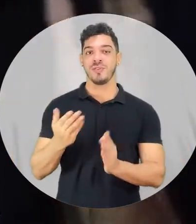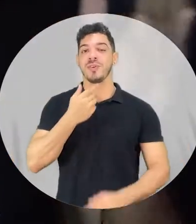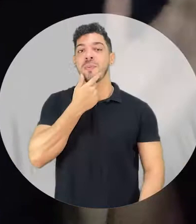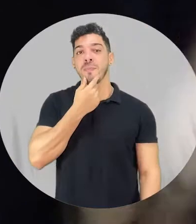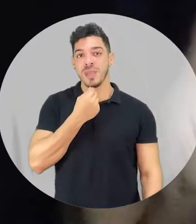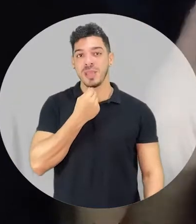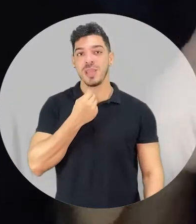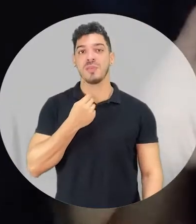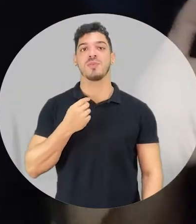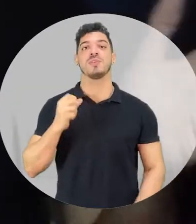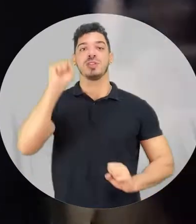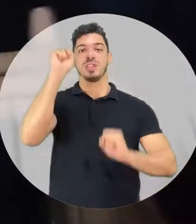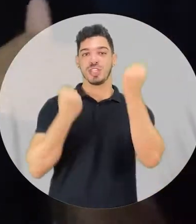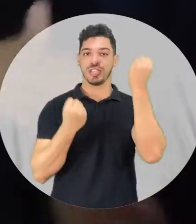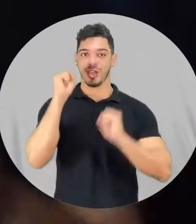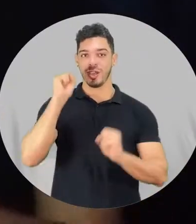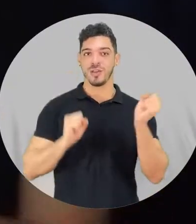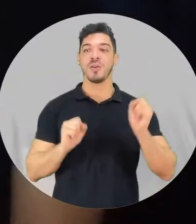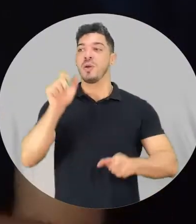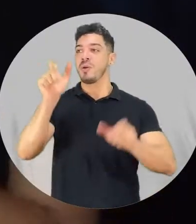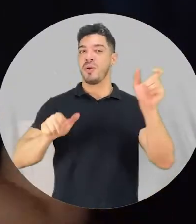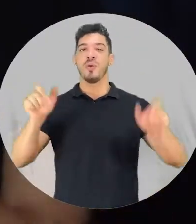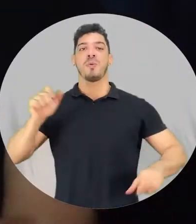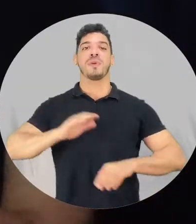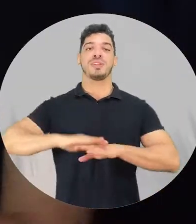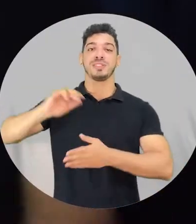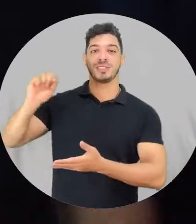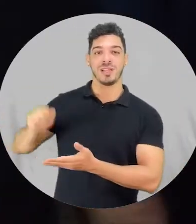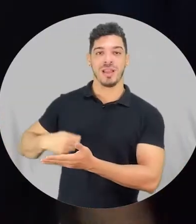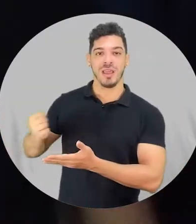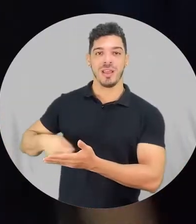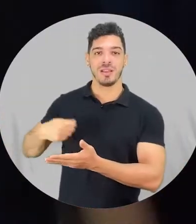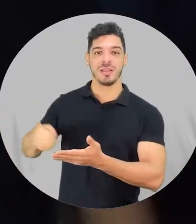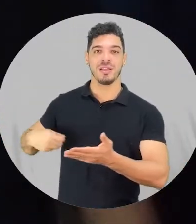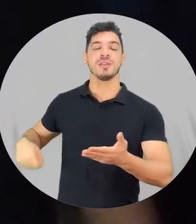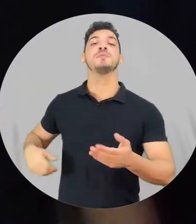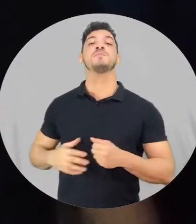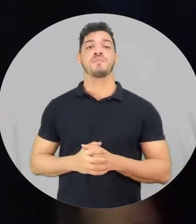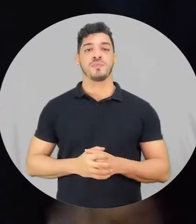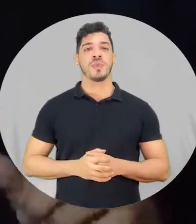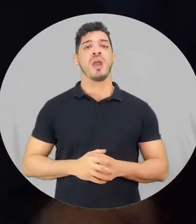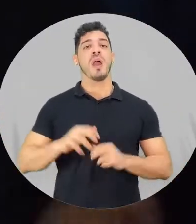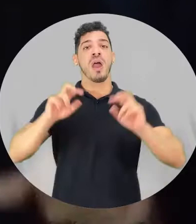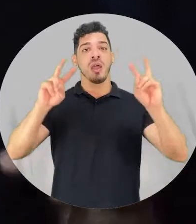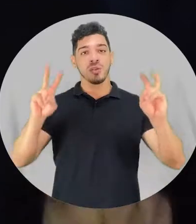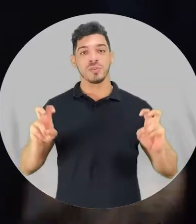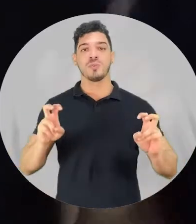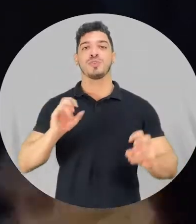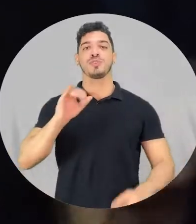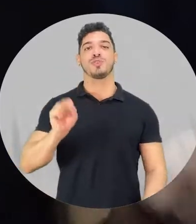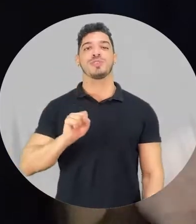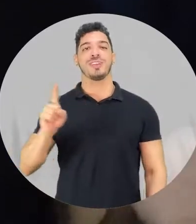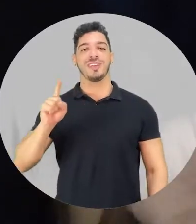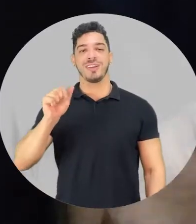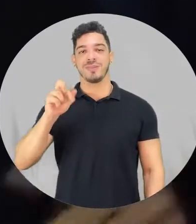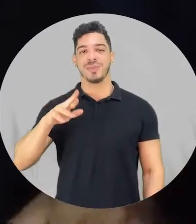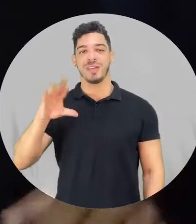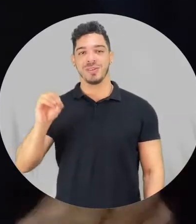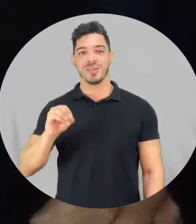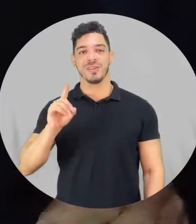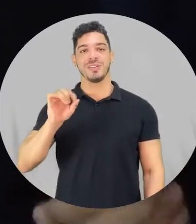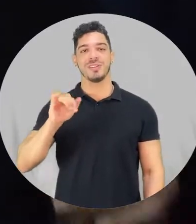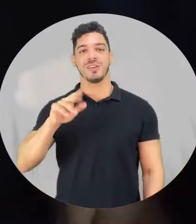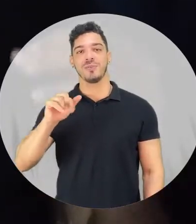painel sobre José Lins do Rego e também sobre José Américo de Almeida no canal da Fundação Casa de José